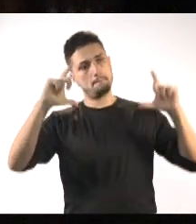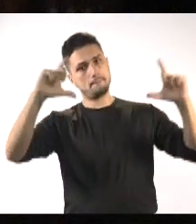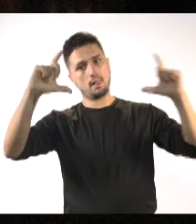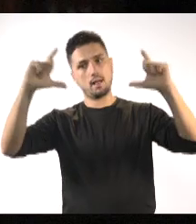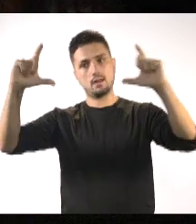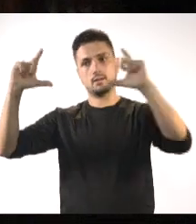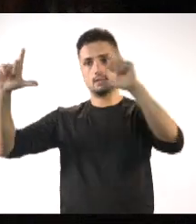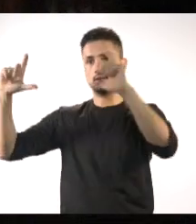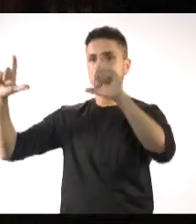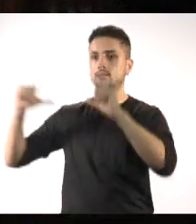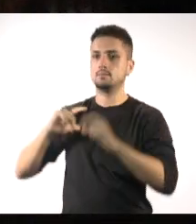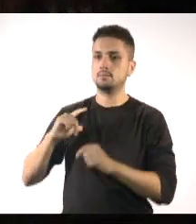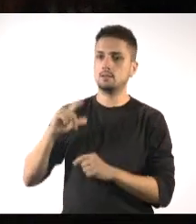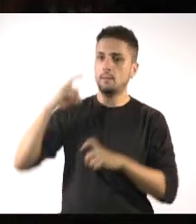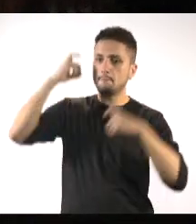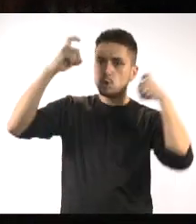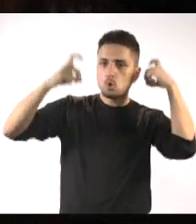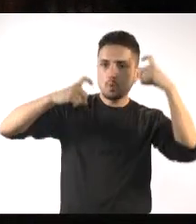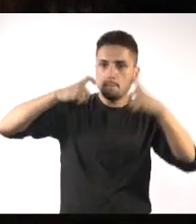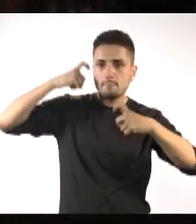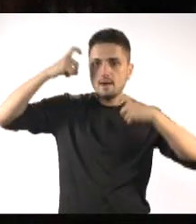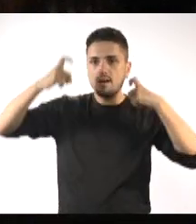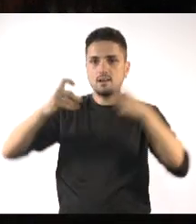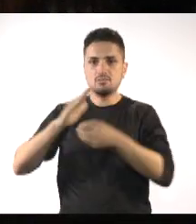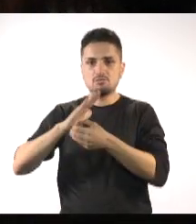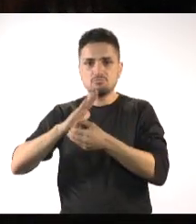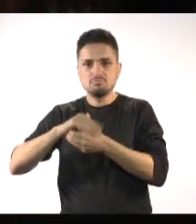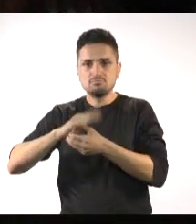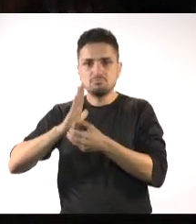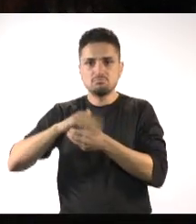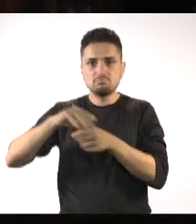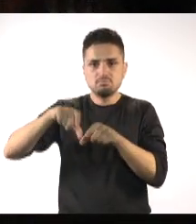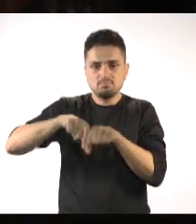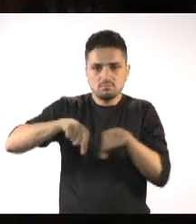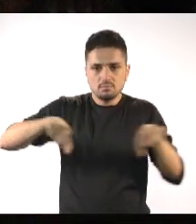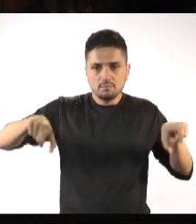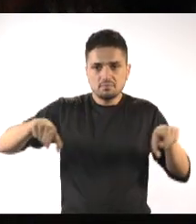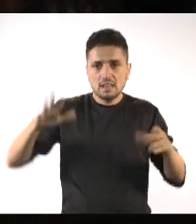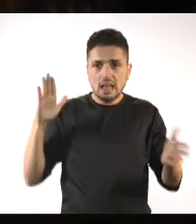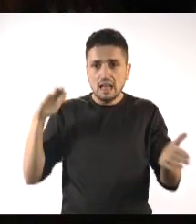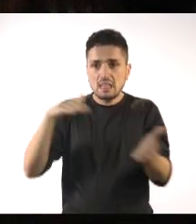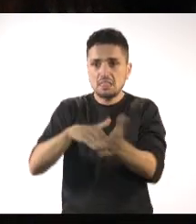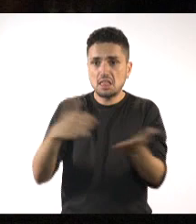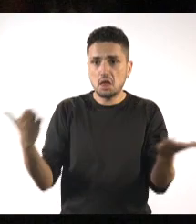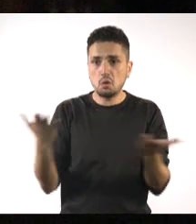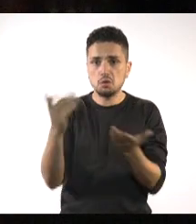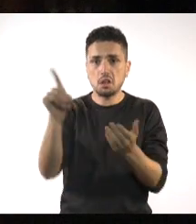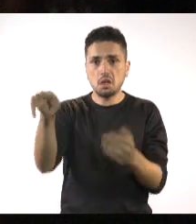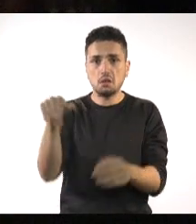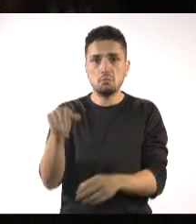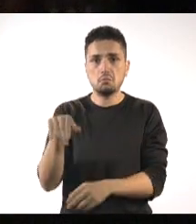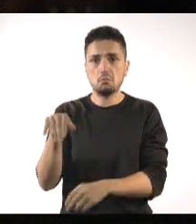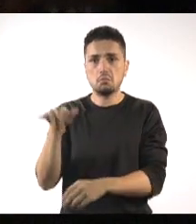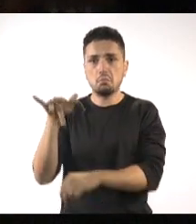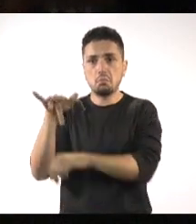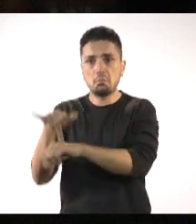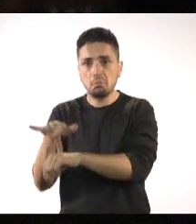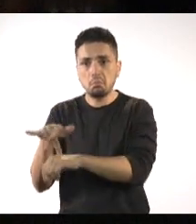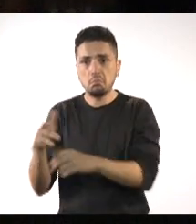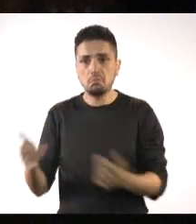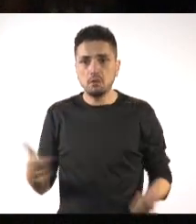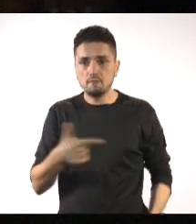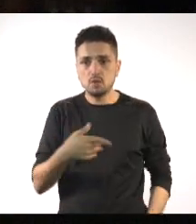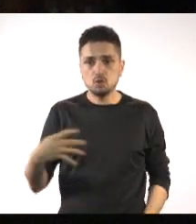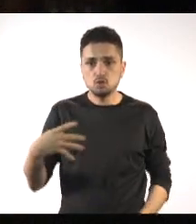preocupados com o saneamento básico da Rocinha. E está lá até hoje para ser feito. Lá se vão 24